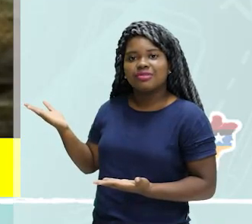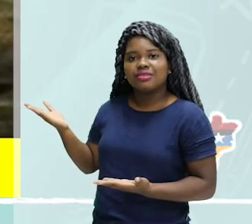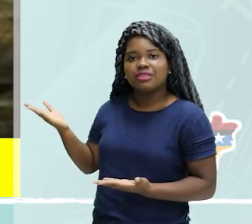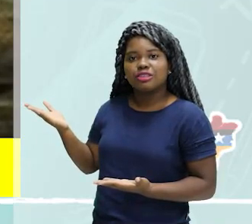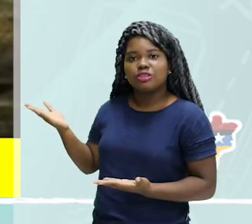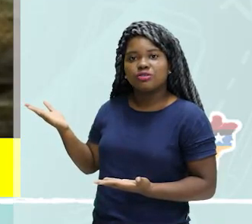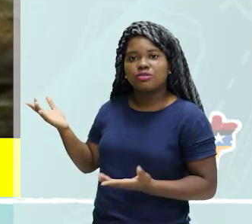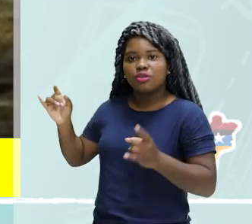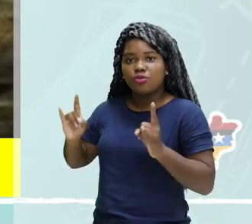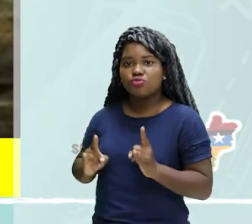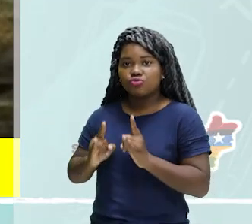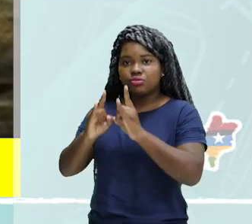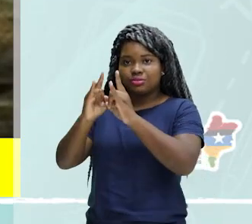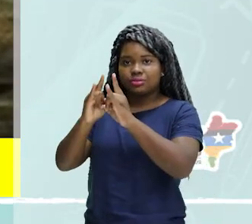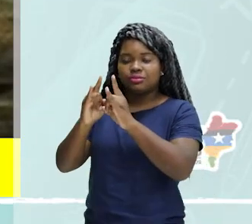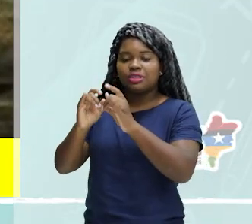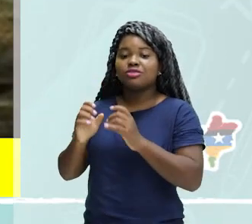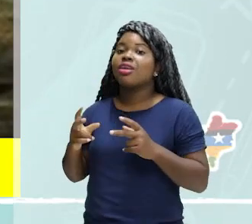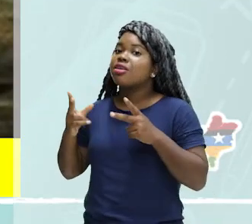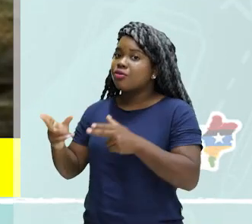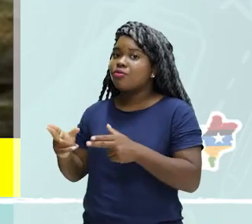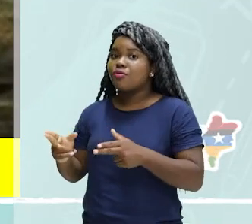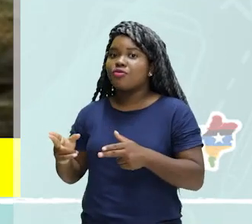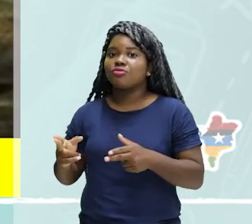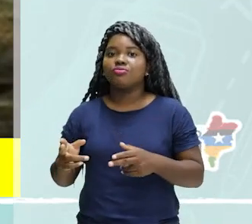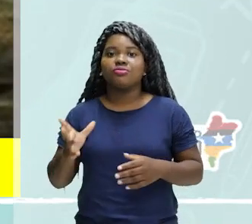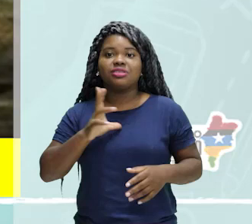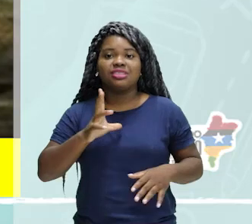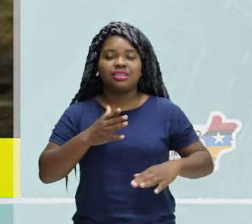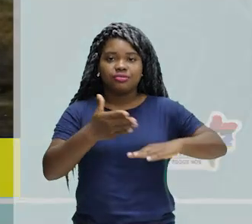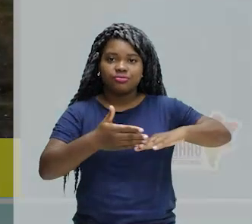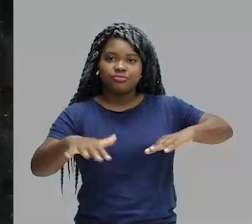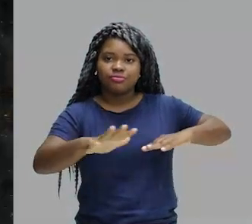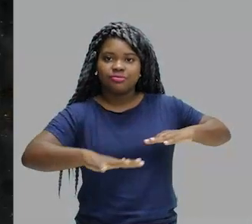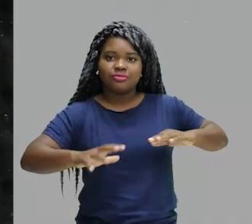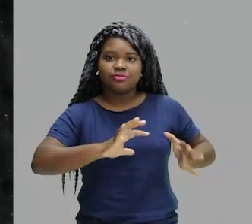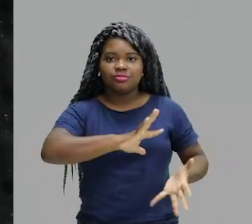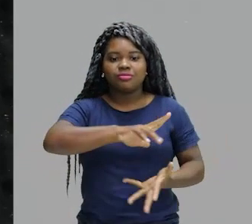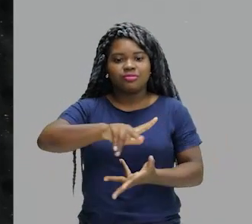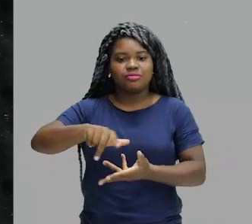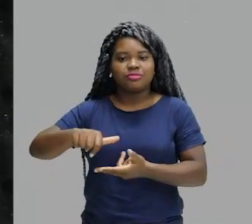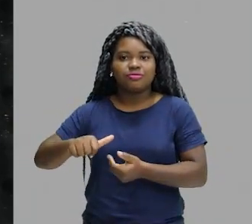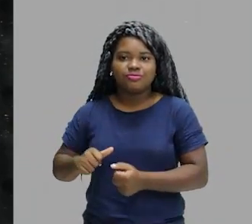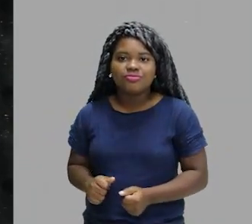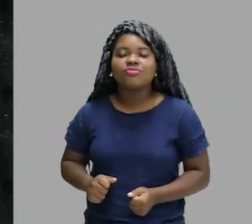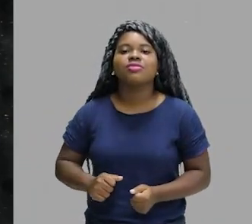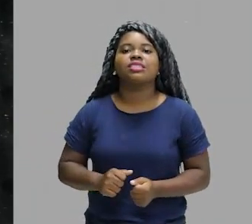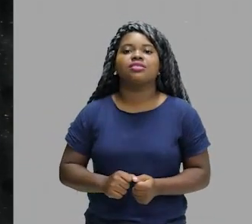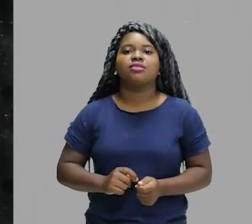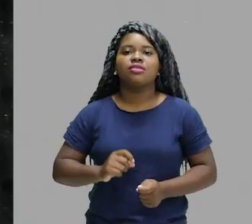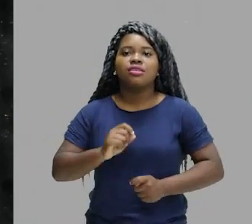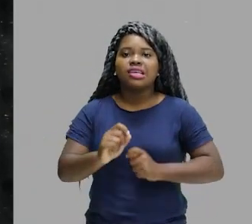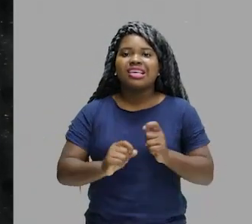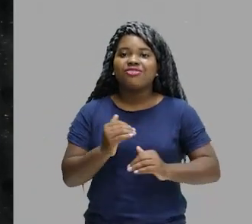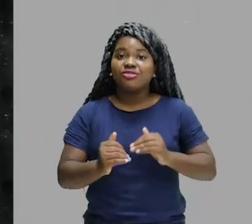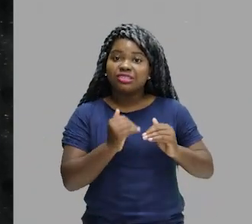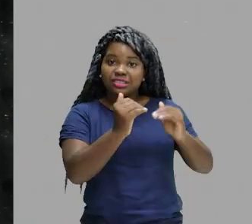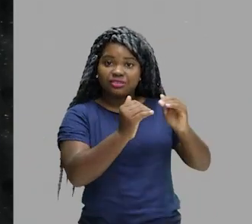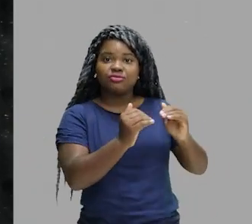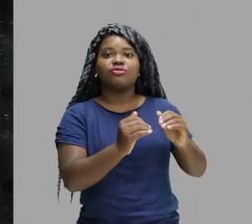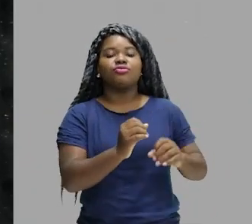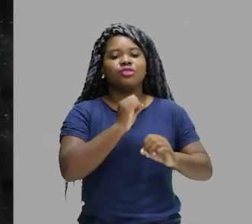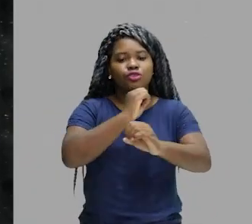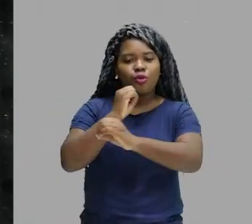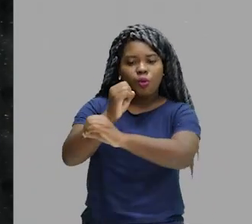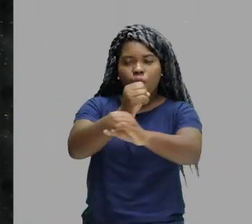mas existem vários prédios similares atualmente no mundo, ele foi feito basicamente com 2 materiais que até então eram